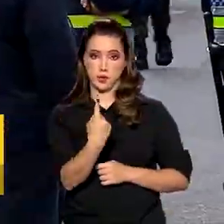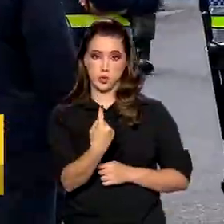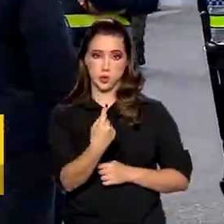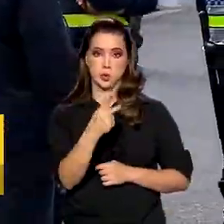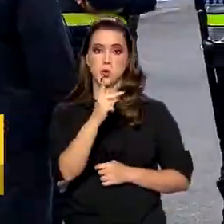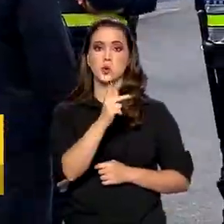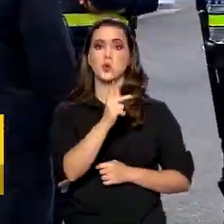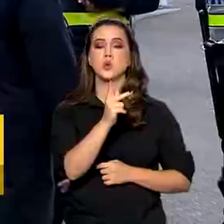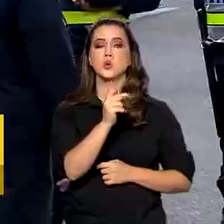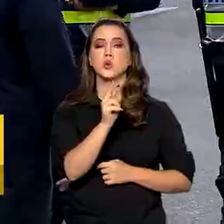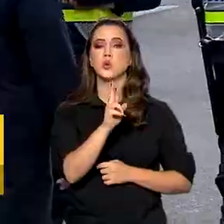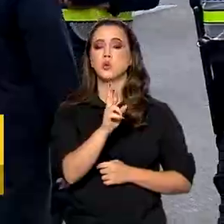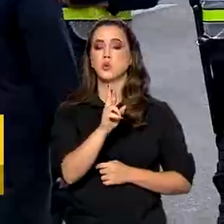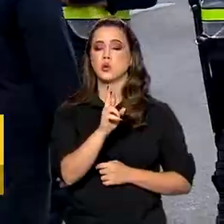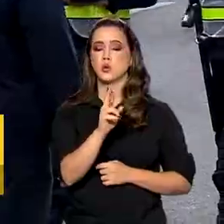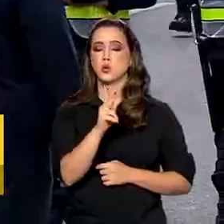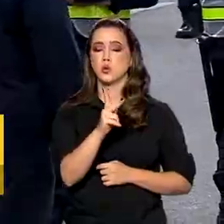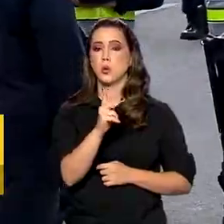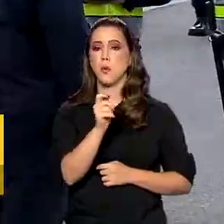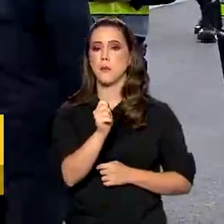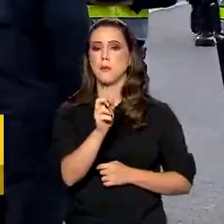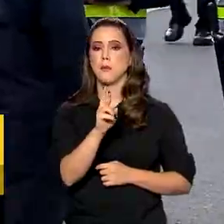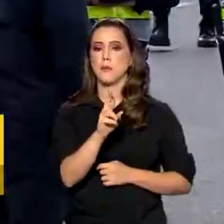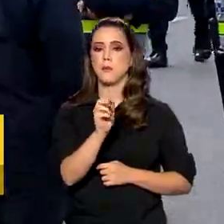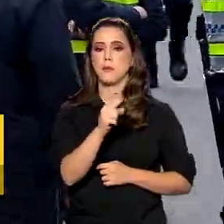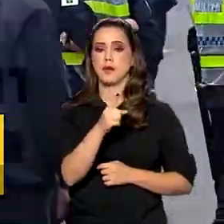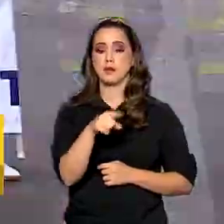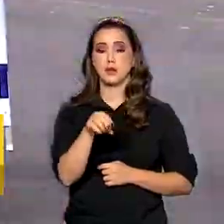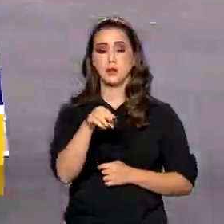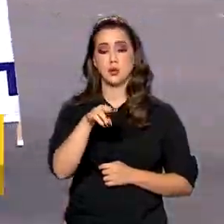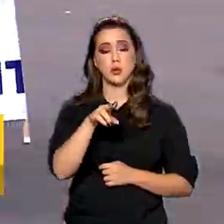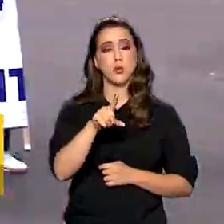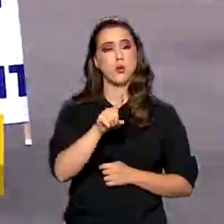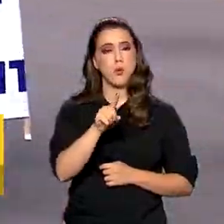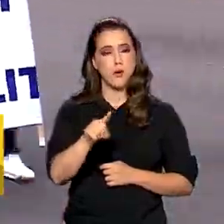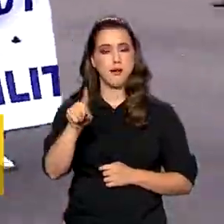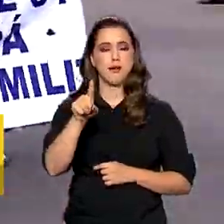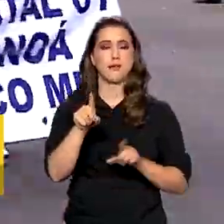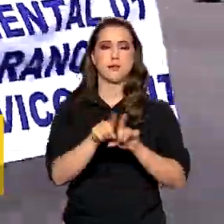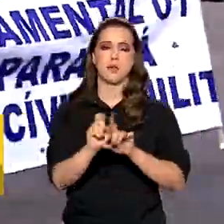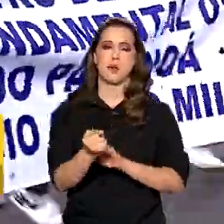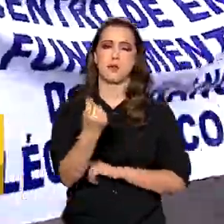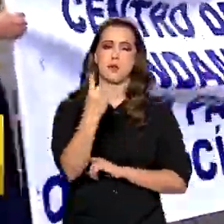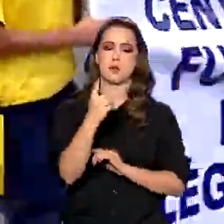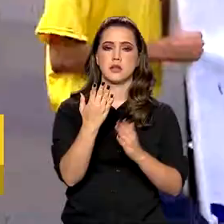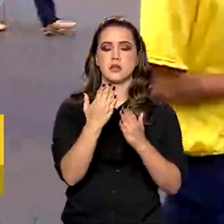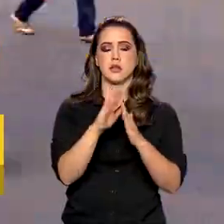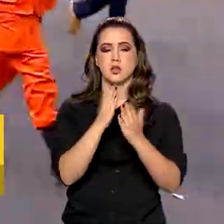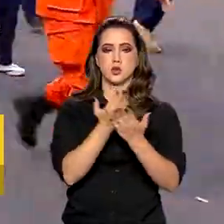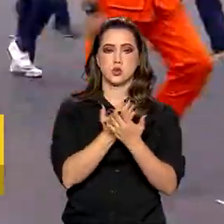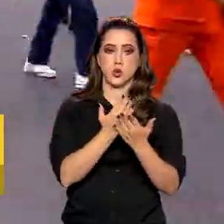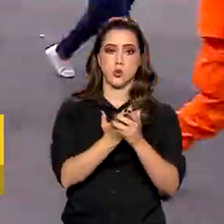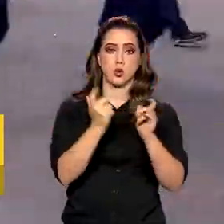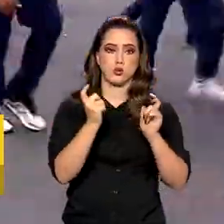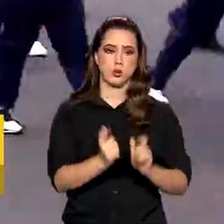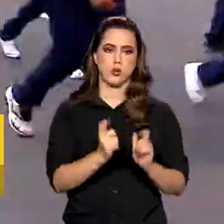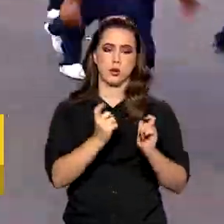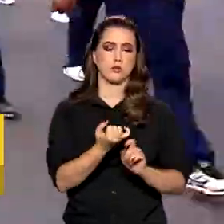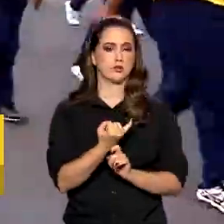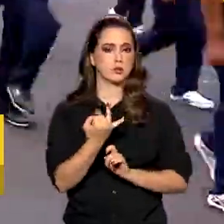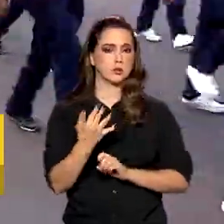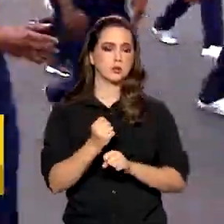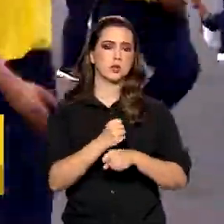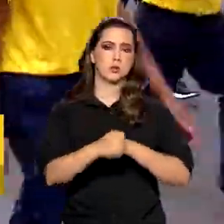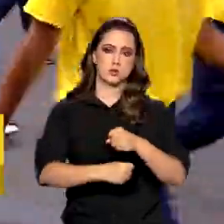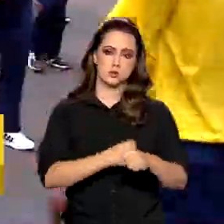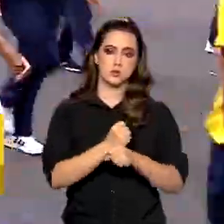Velho, foi a primeira escola pública da cidade, permanecendo por muitos anos como a única escola da região. Em 2021,